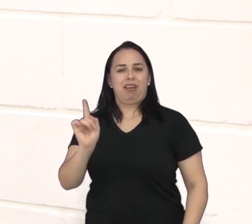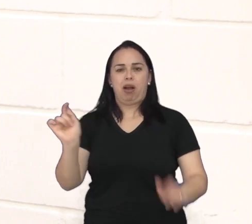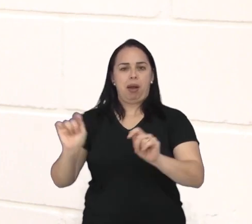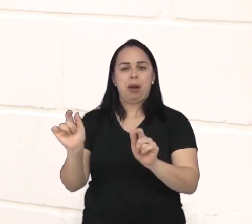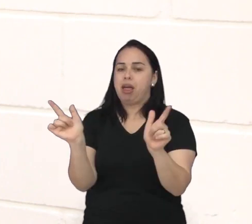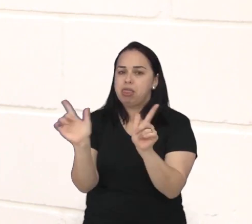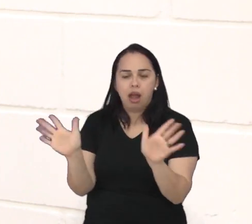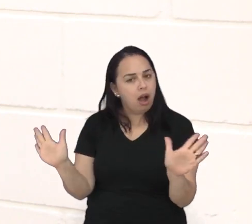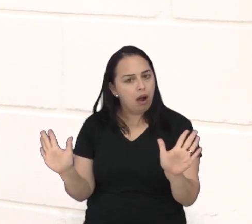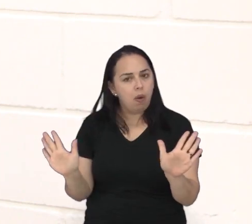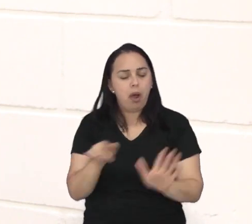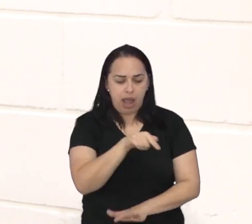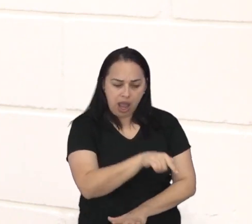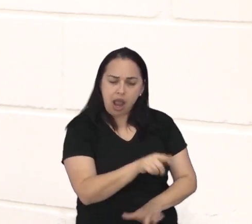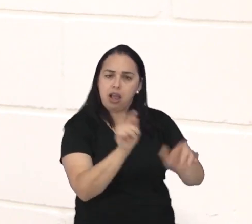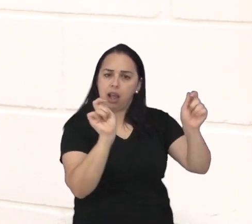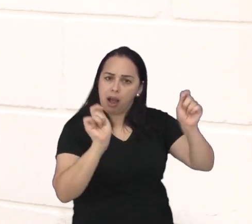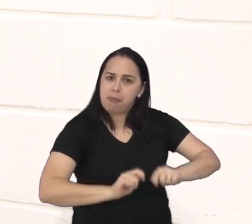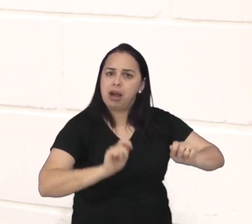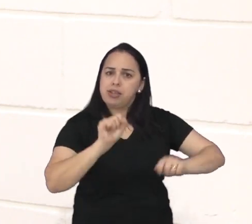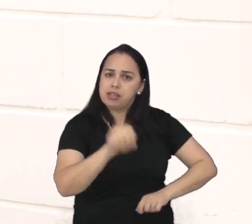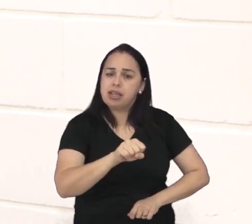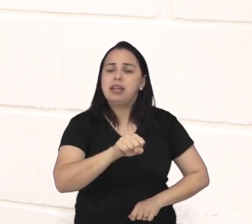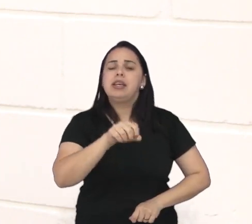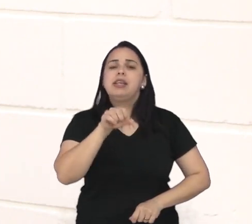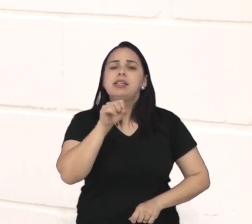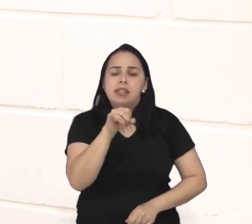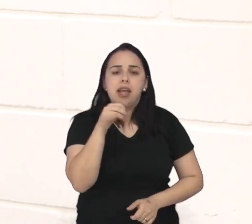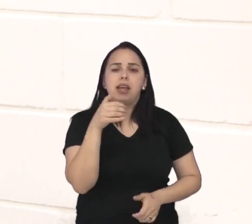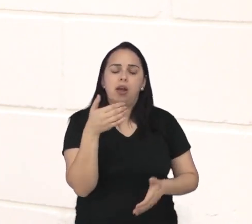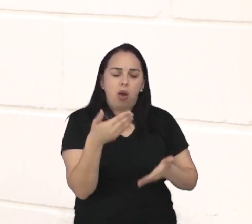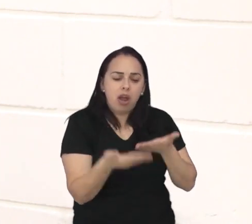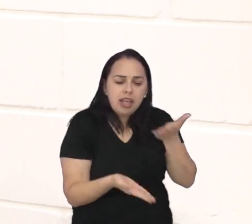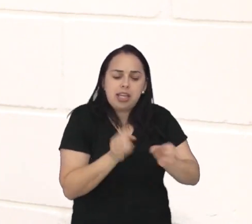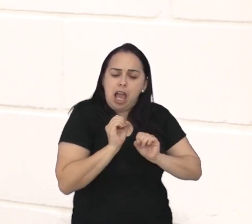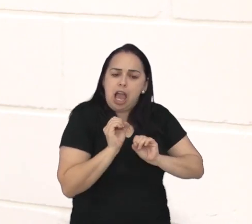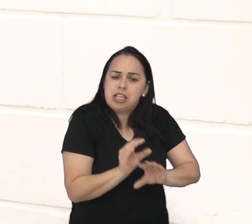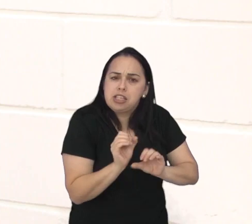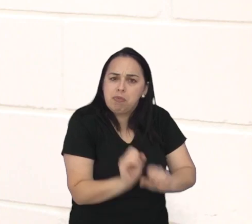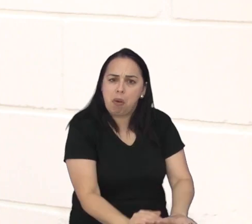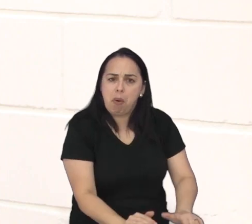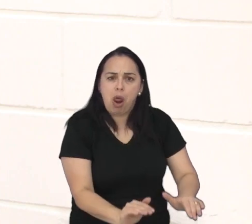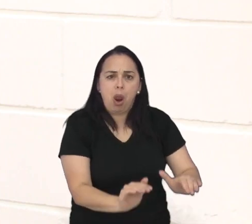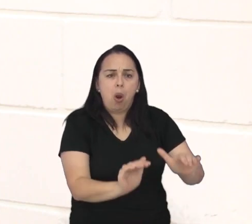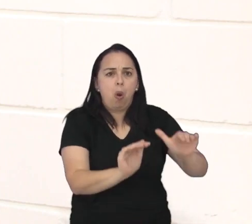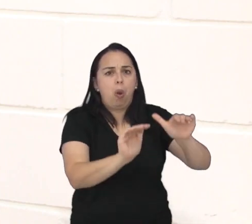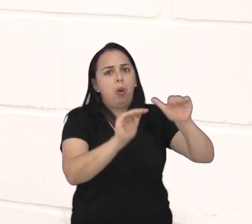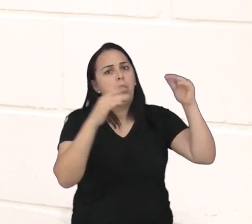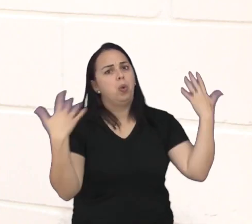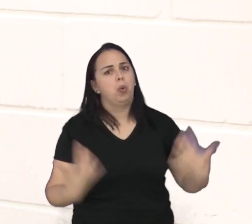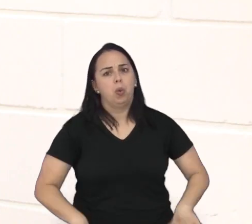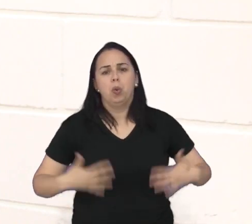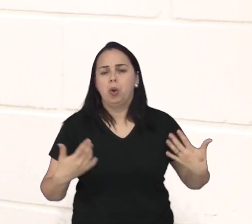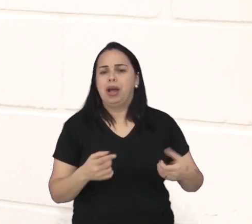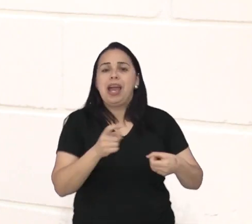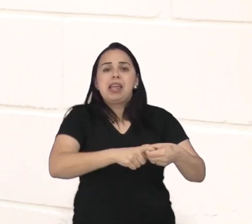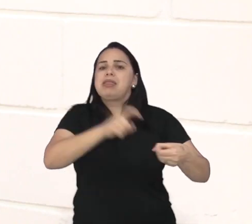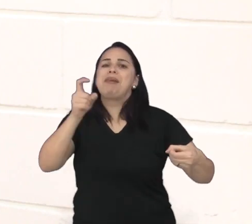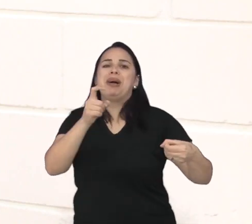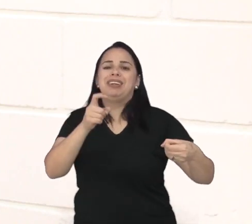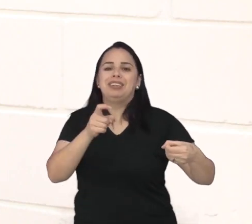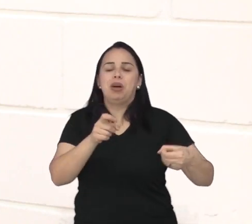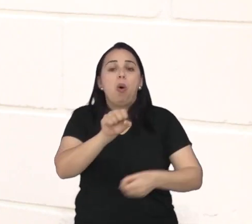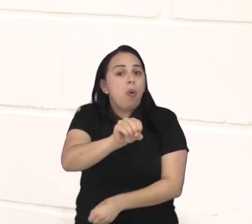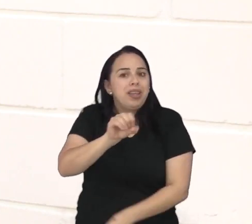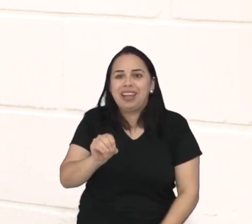fora acha, e não é assim. Eles estão, se você conseguir trabalhar com eles desde novinho, eles são totalmente